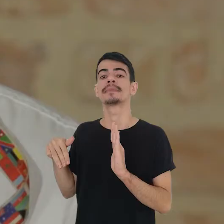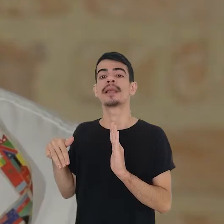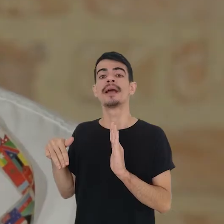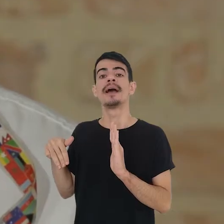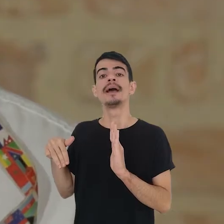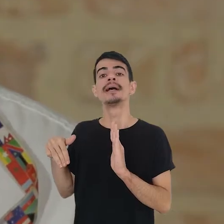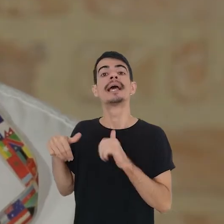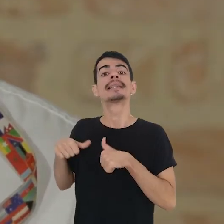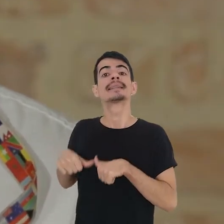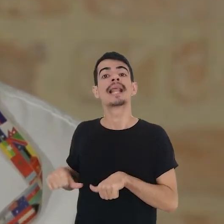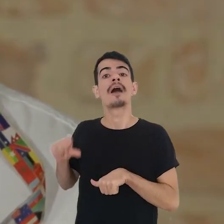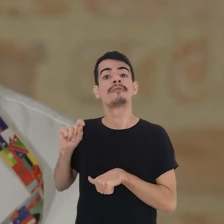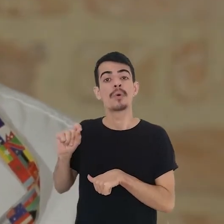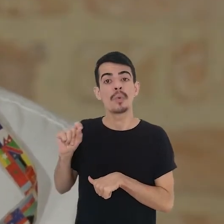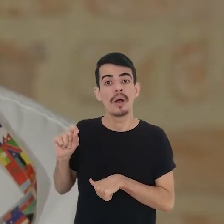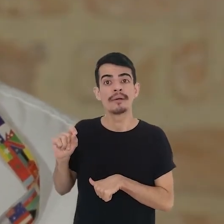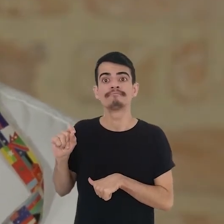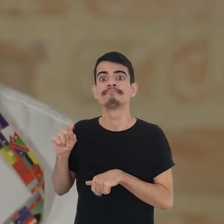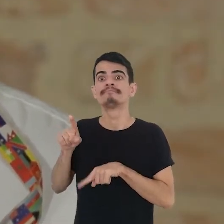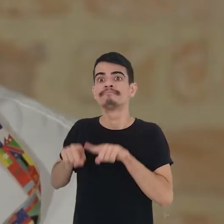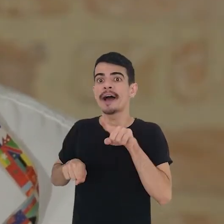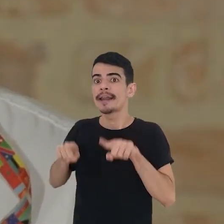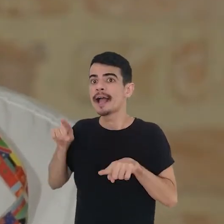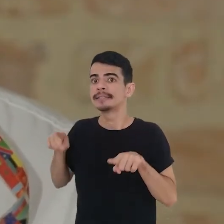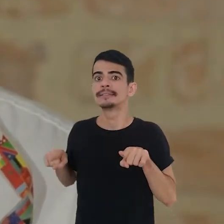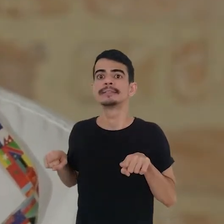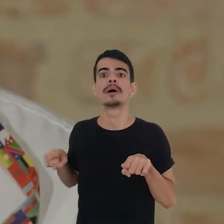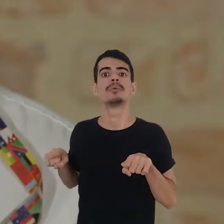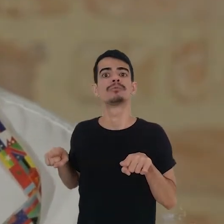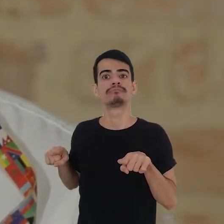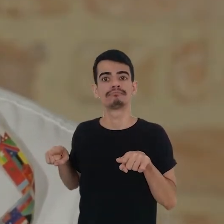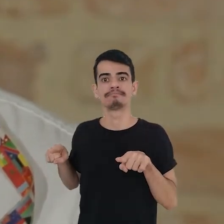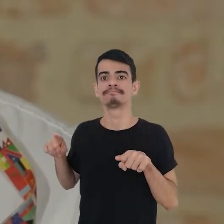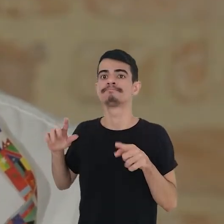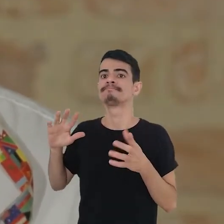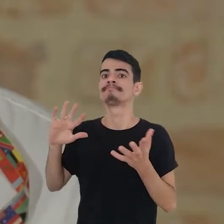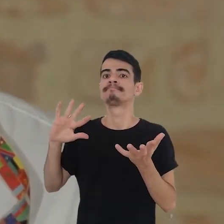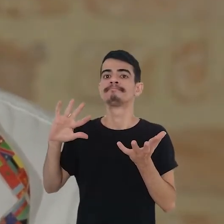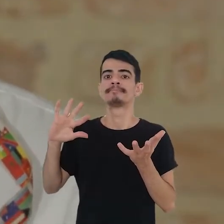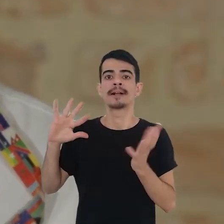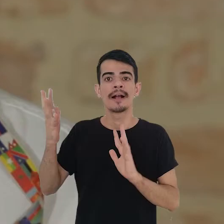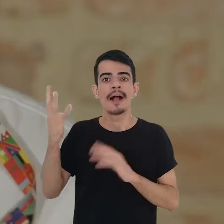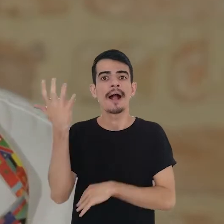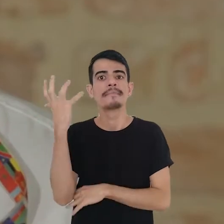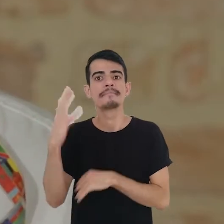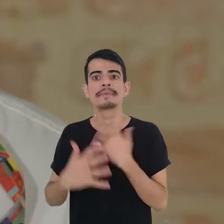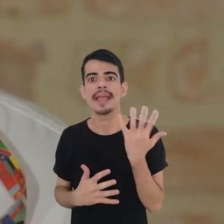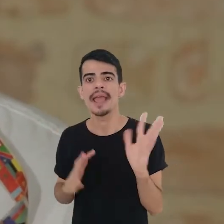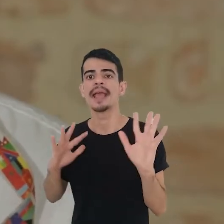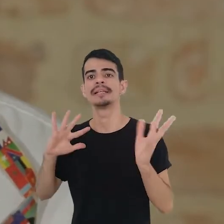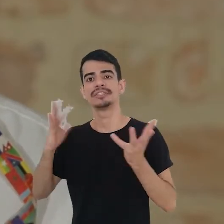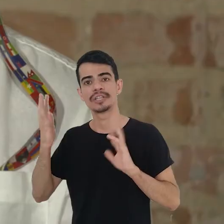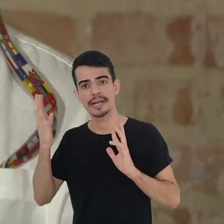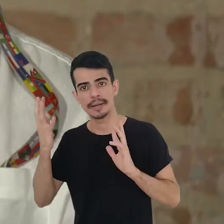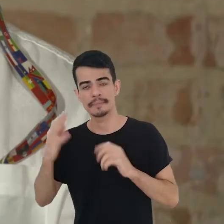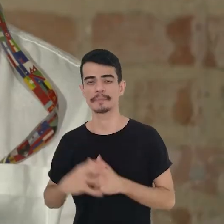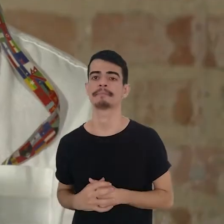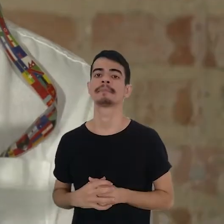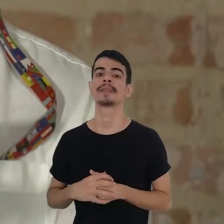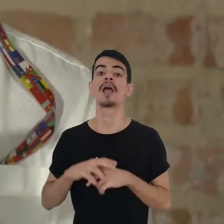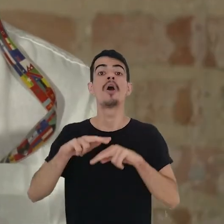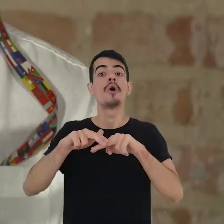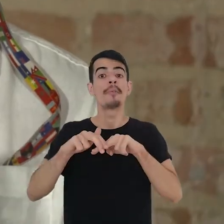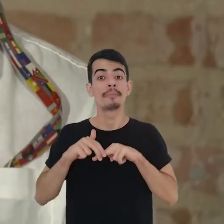400 ppm representa uma grande variabilidade ambiental, uma grande variabilidade do clima.